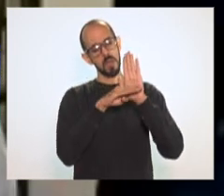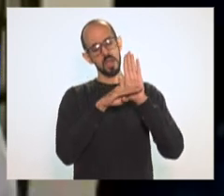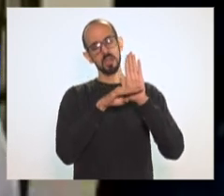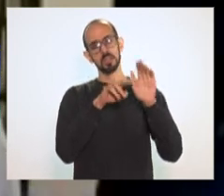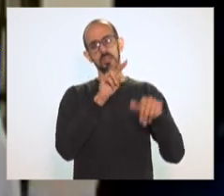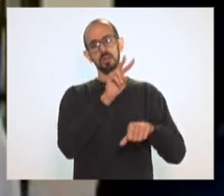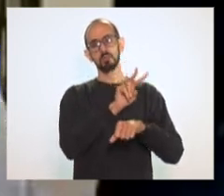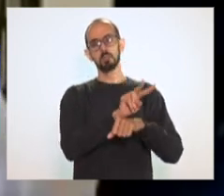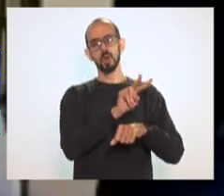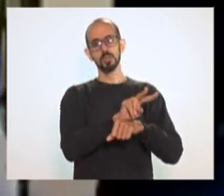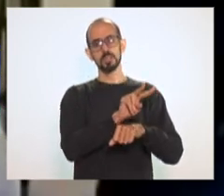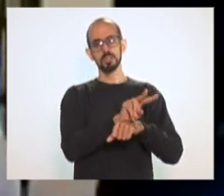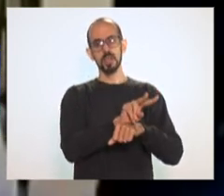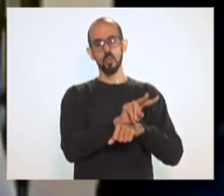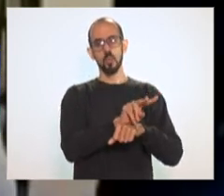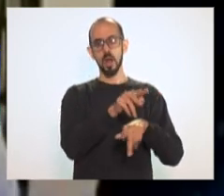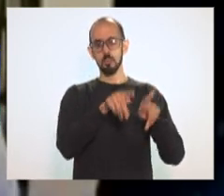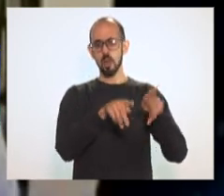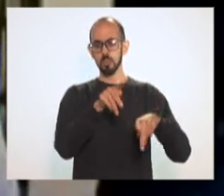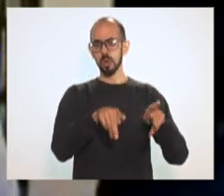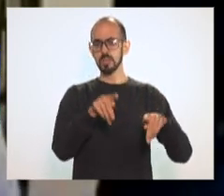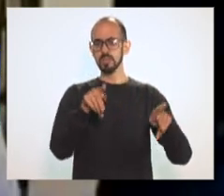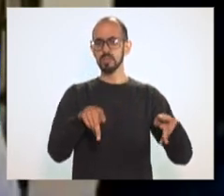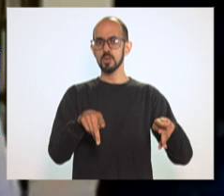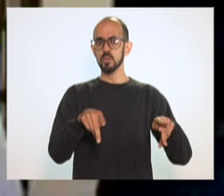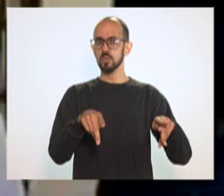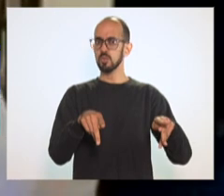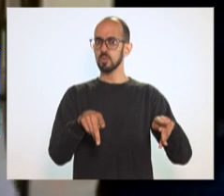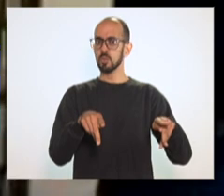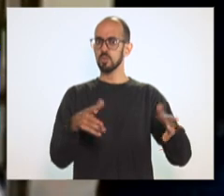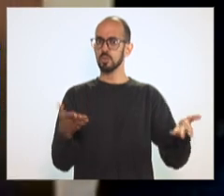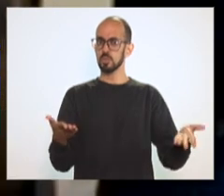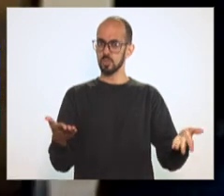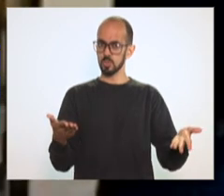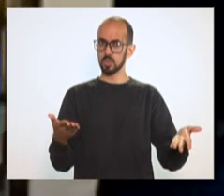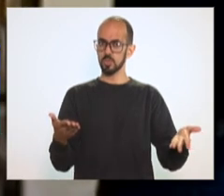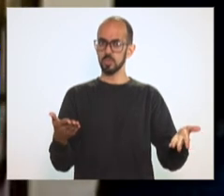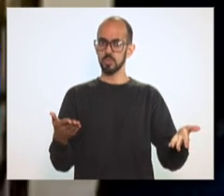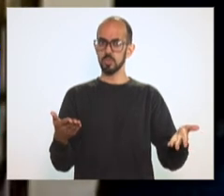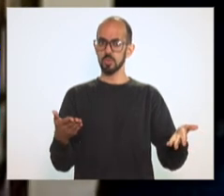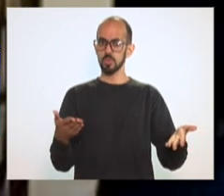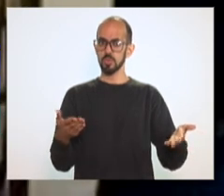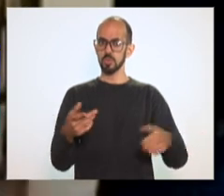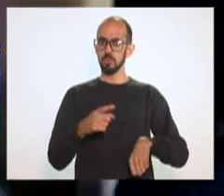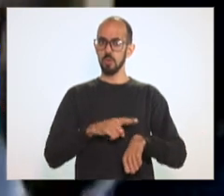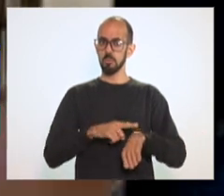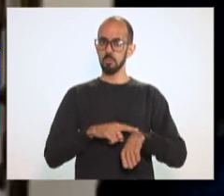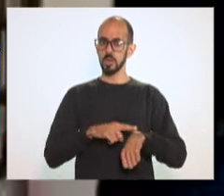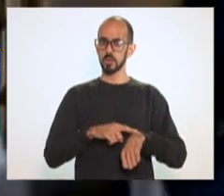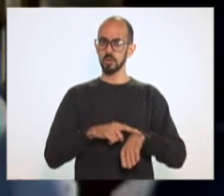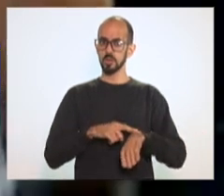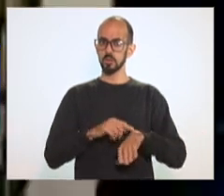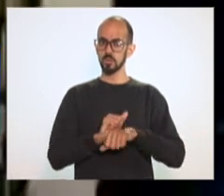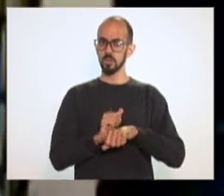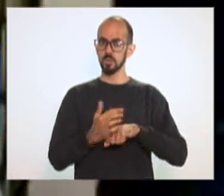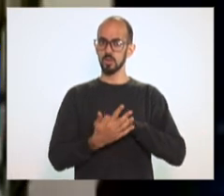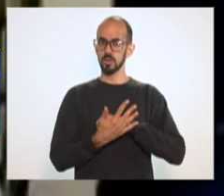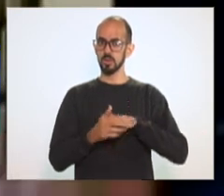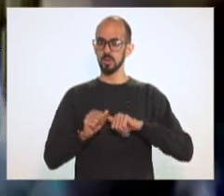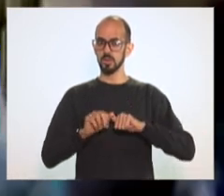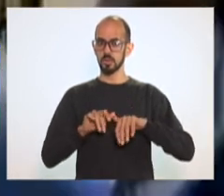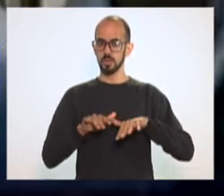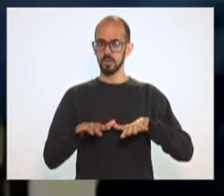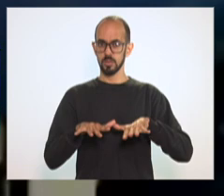exatamente o usuário dos transportes em plena pandemia quando todo mundo fala